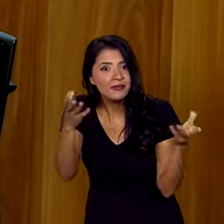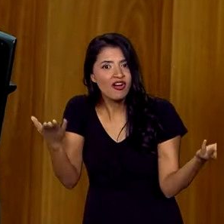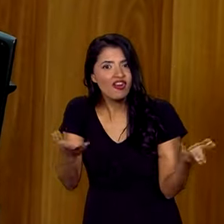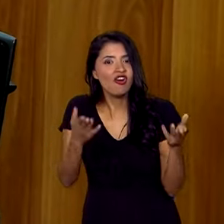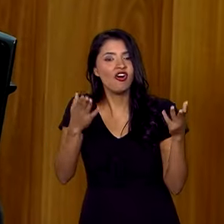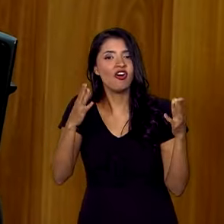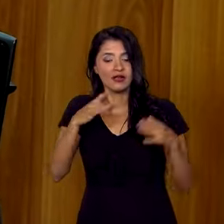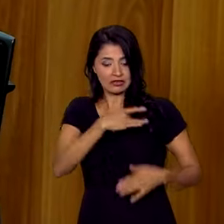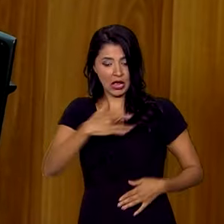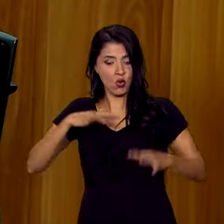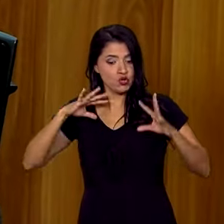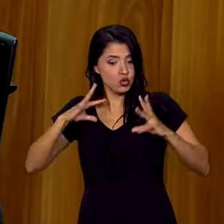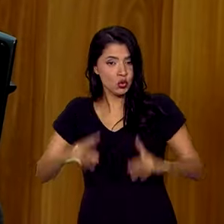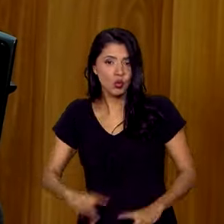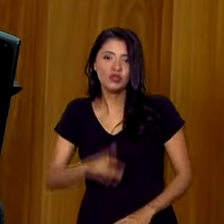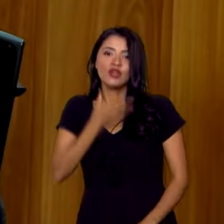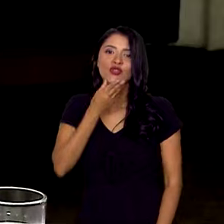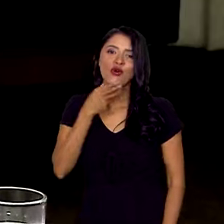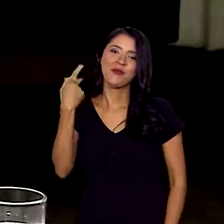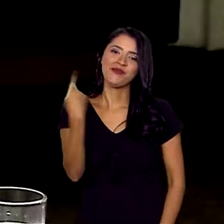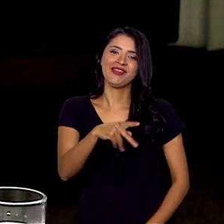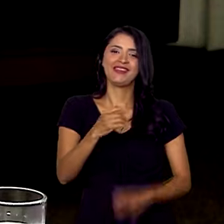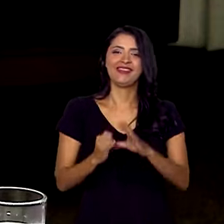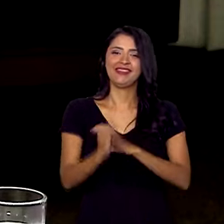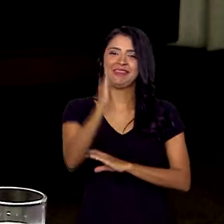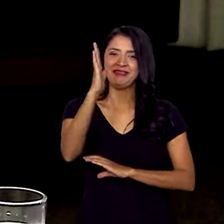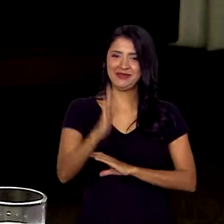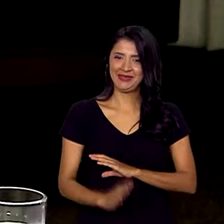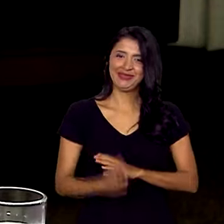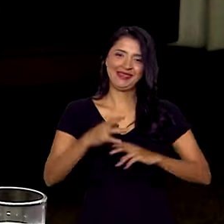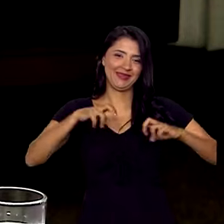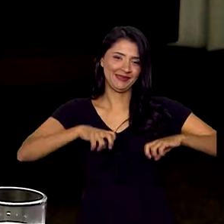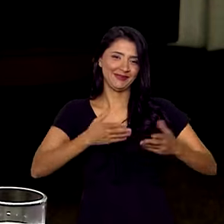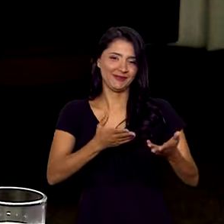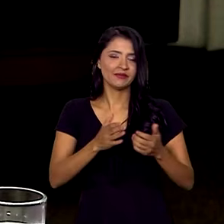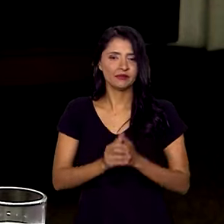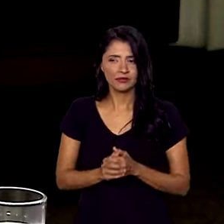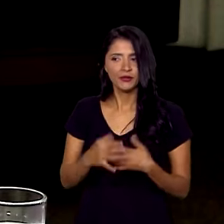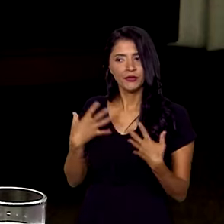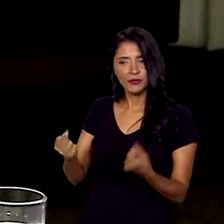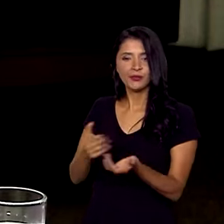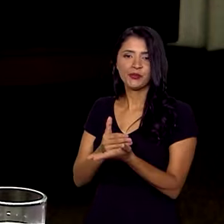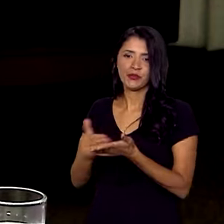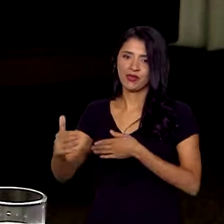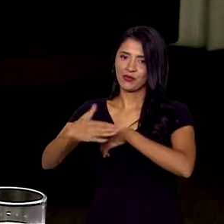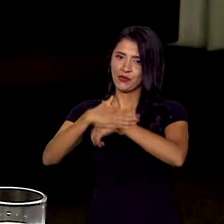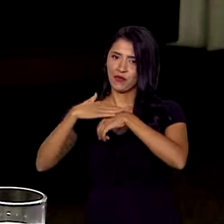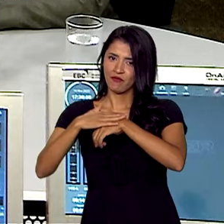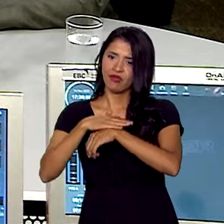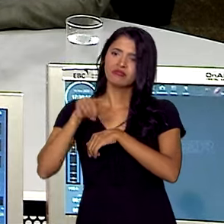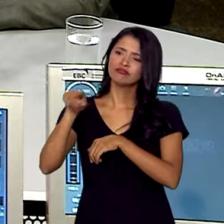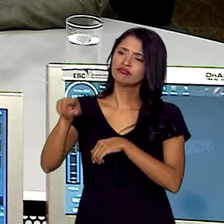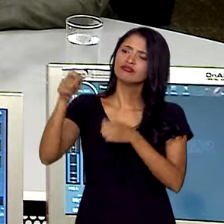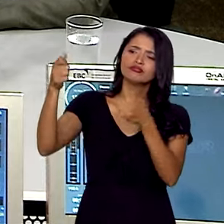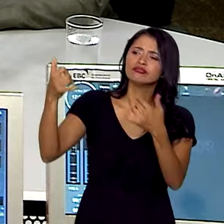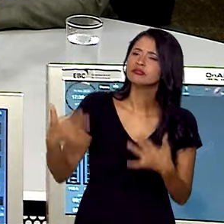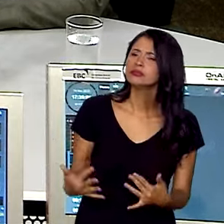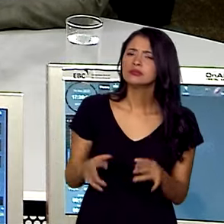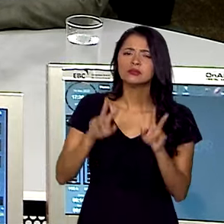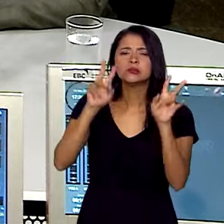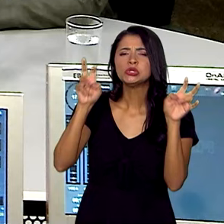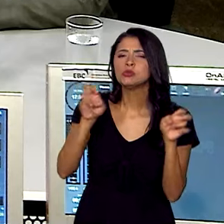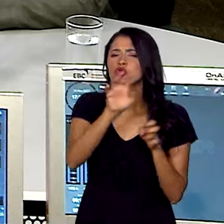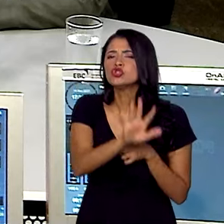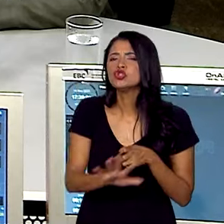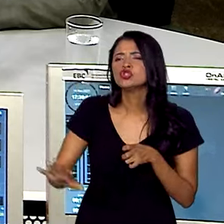à saúde do homem aqui com vocês EBC isso mesmo então vamos lá começando a nossa conversa aqui e peço para você falar um pouquinho sobre essa situação